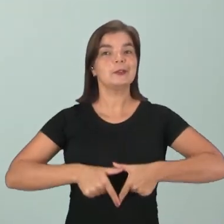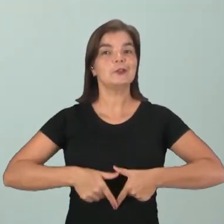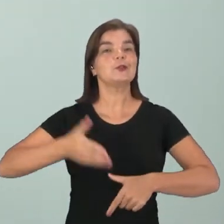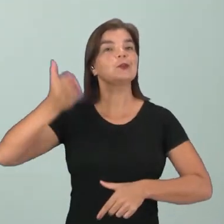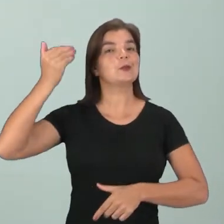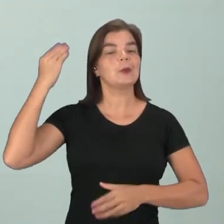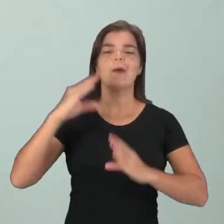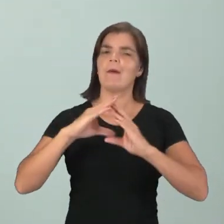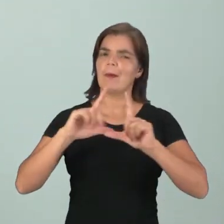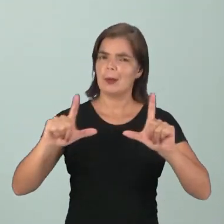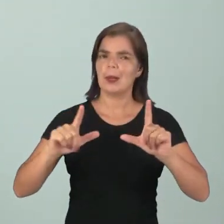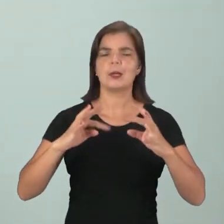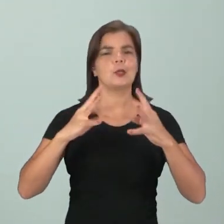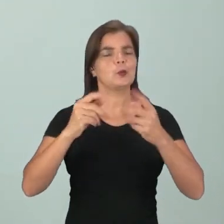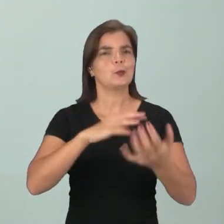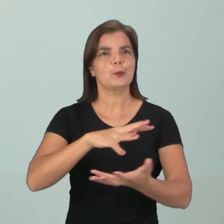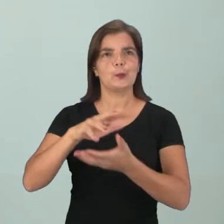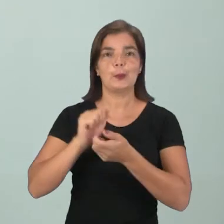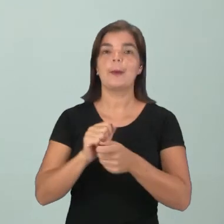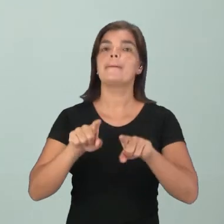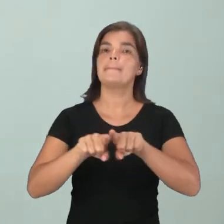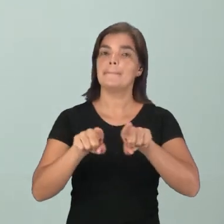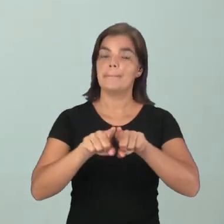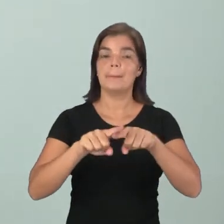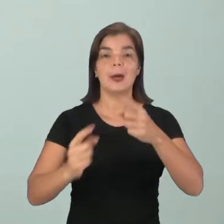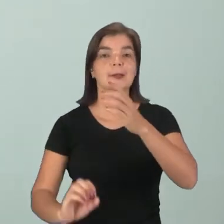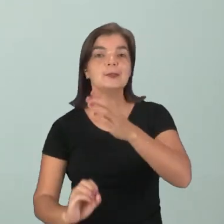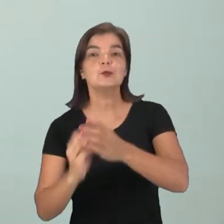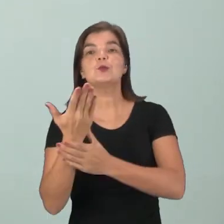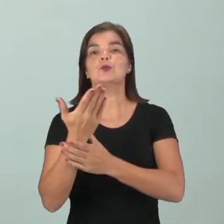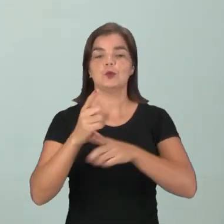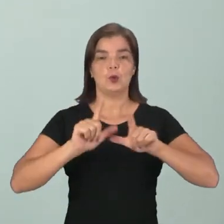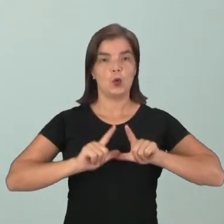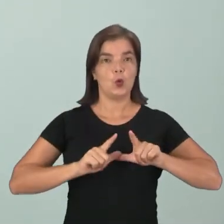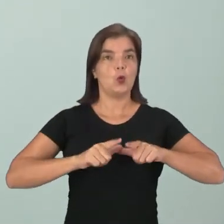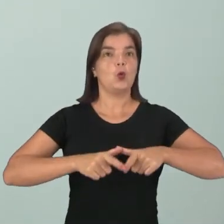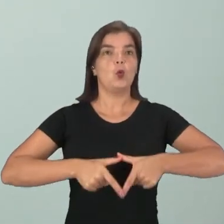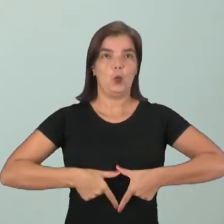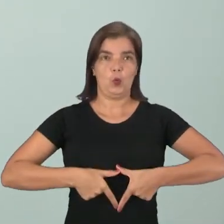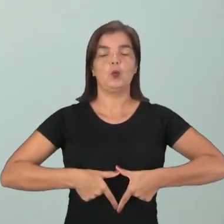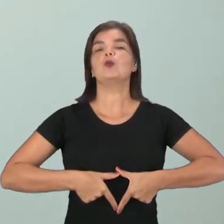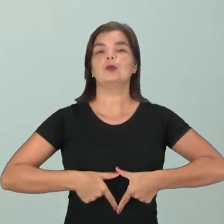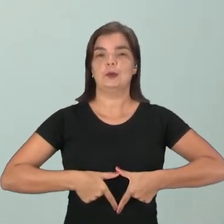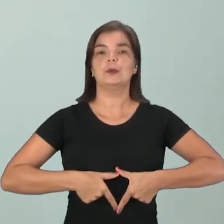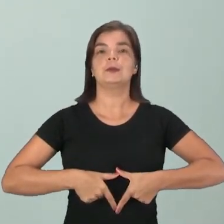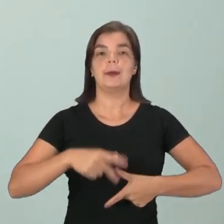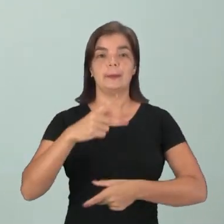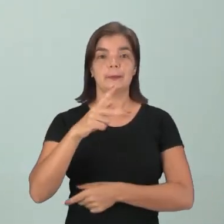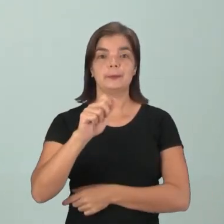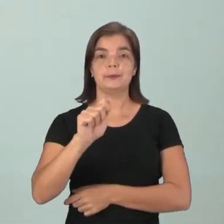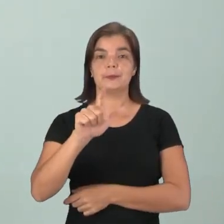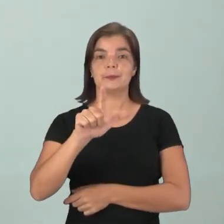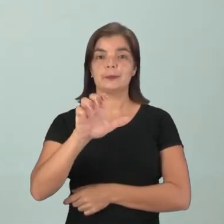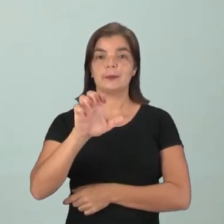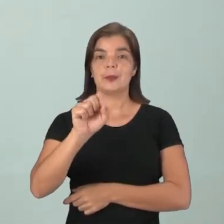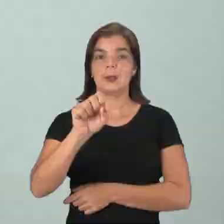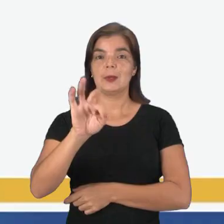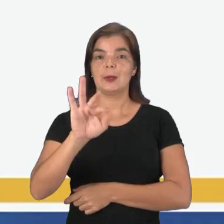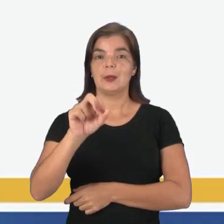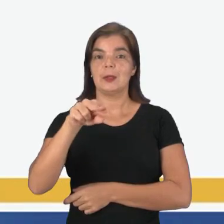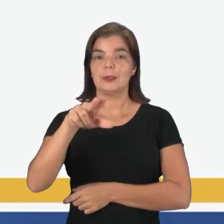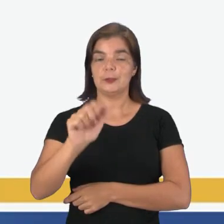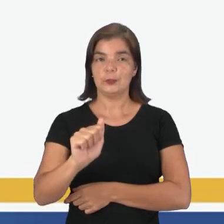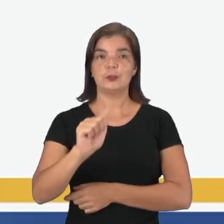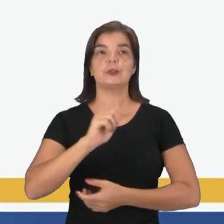antigo Israel, claro que existe em todo o mundo, mas ela nasceu no Oriente, na Palestina,